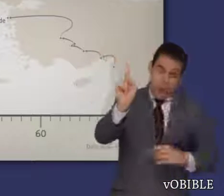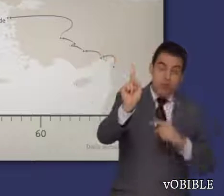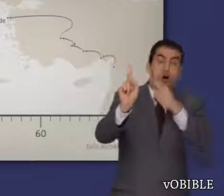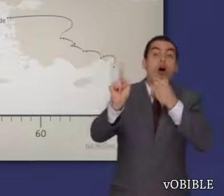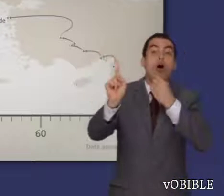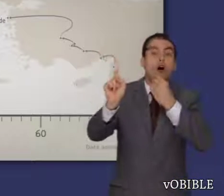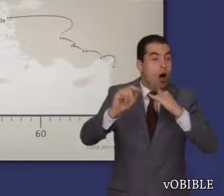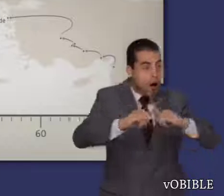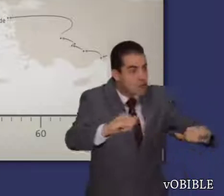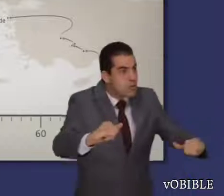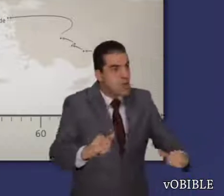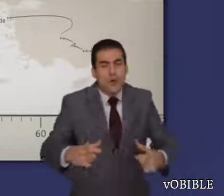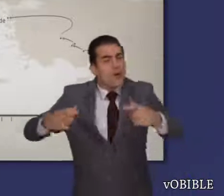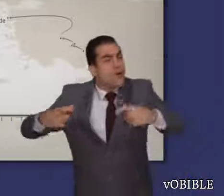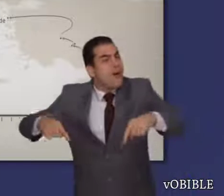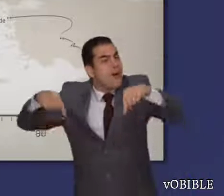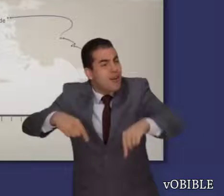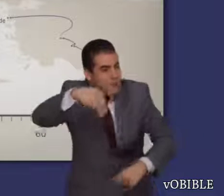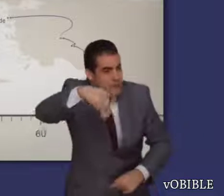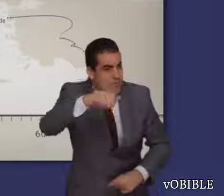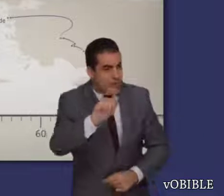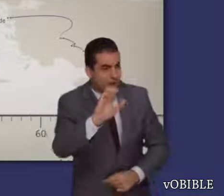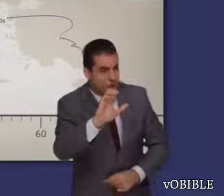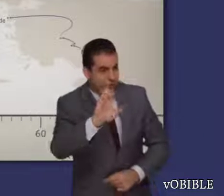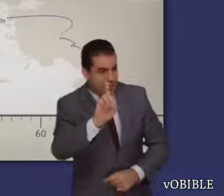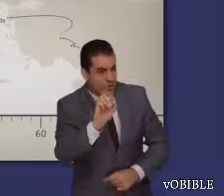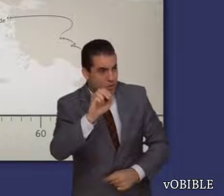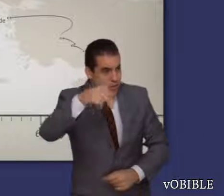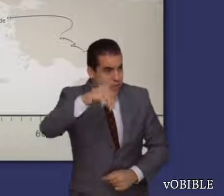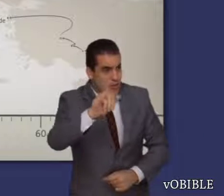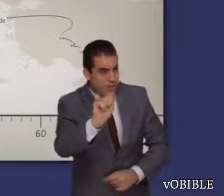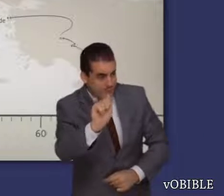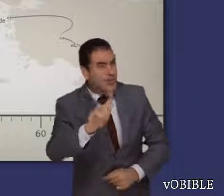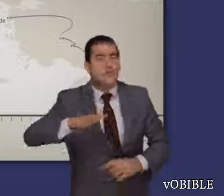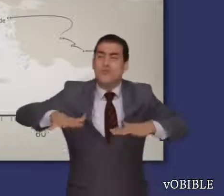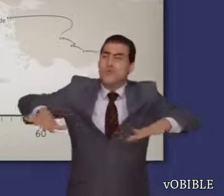O macedônio implorou a ele: venha para a Macedônia e ajude-nos.